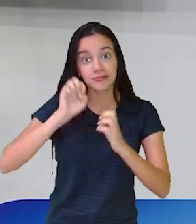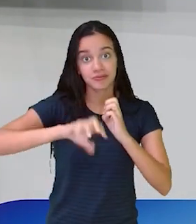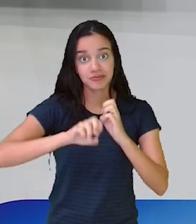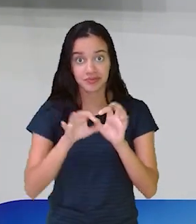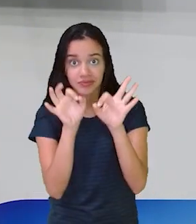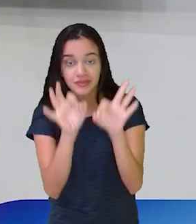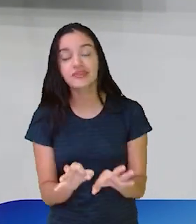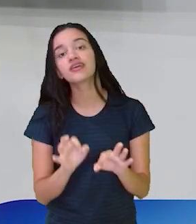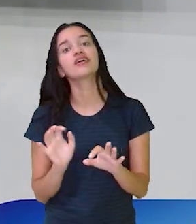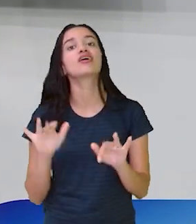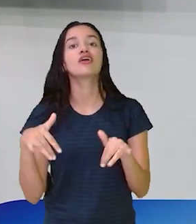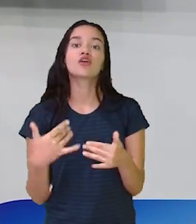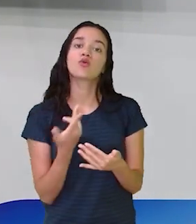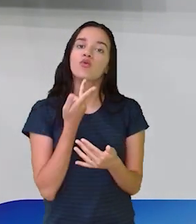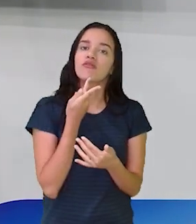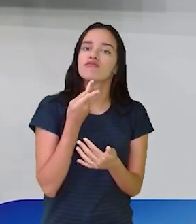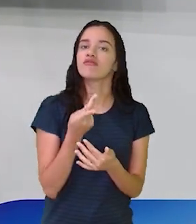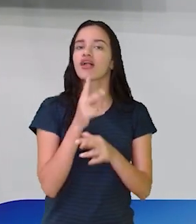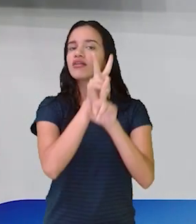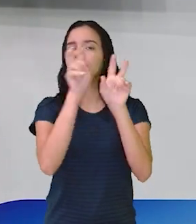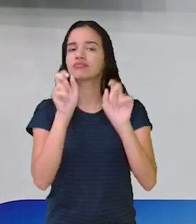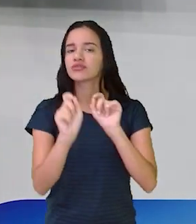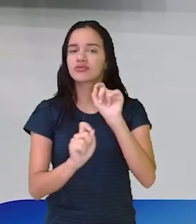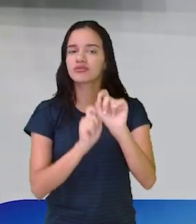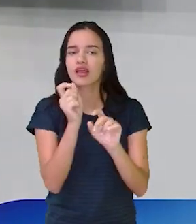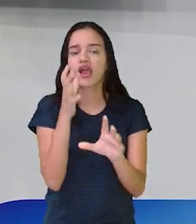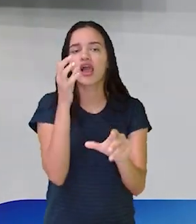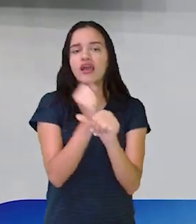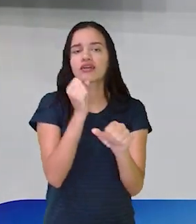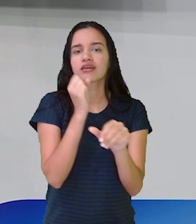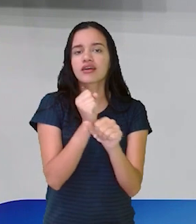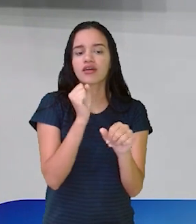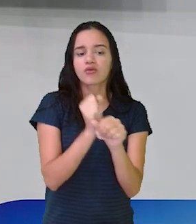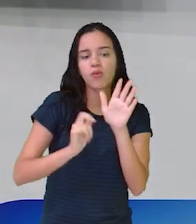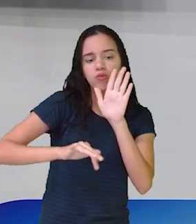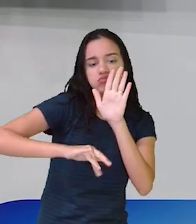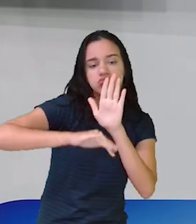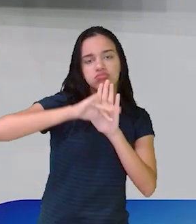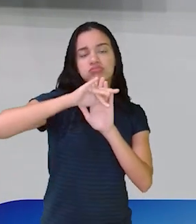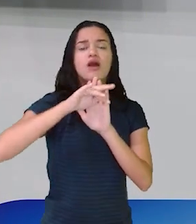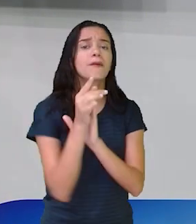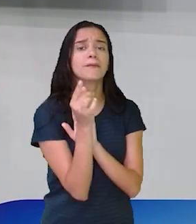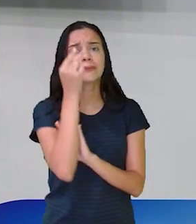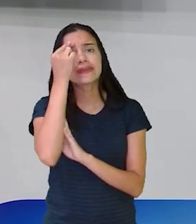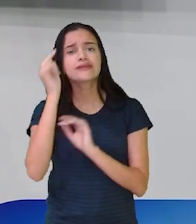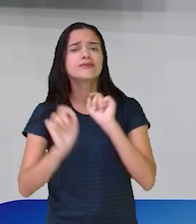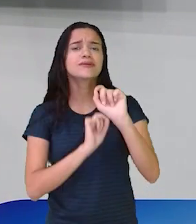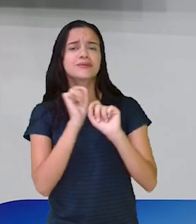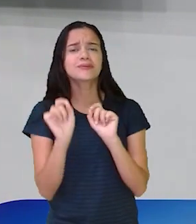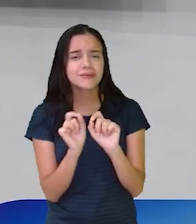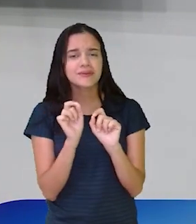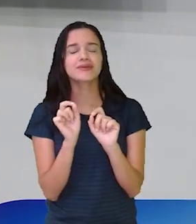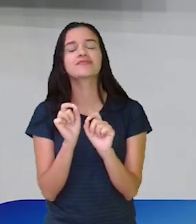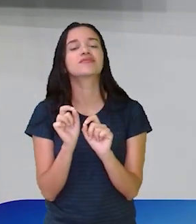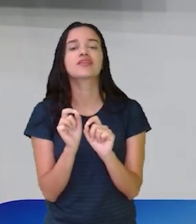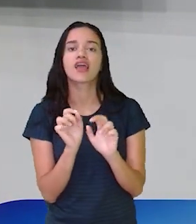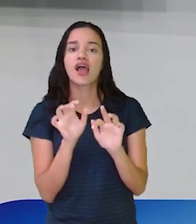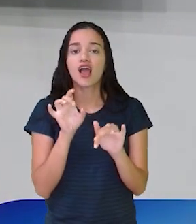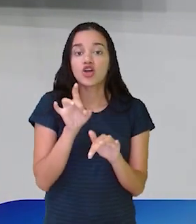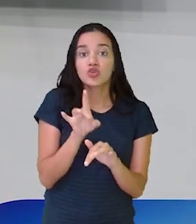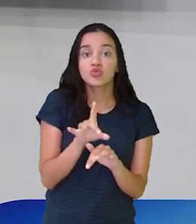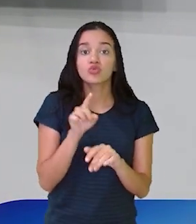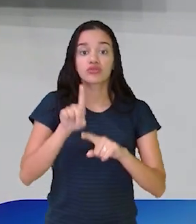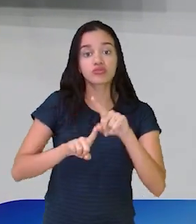Recife. Quando a gente fala, gente, de cálculos de volume, a gente pensa automaticamente num